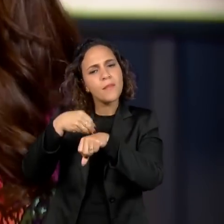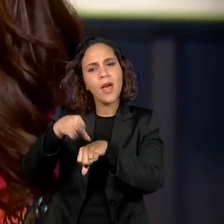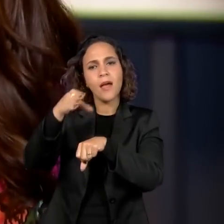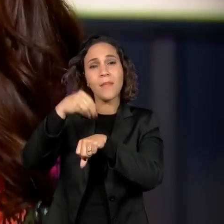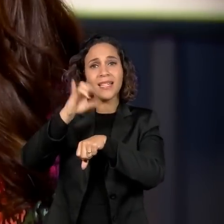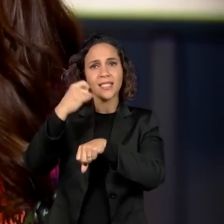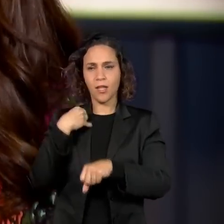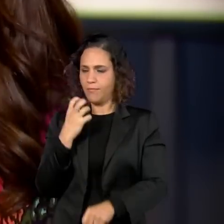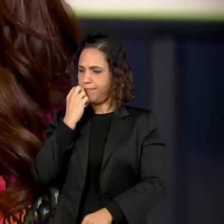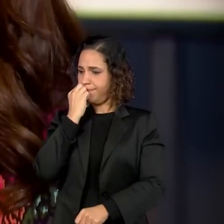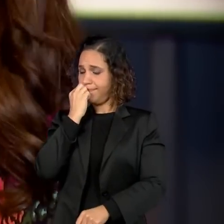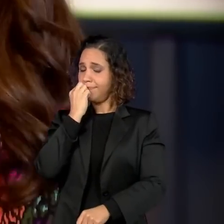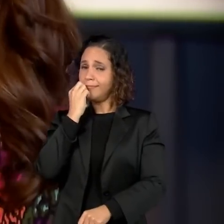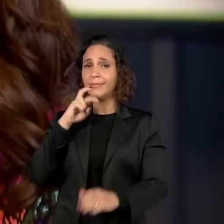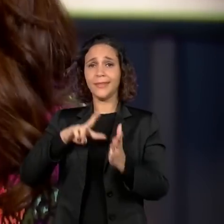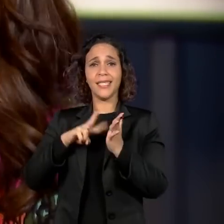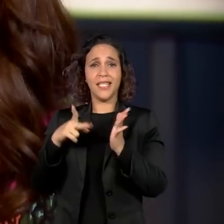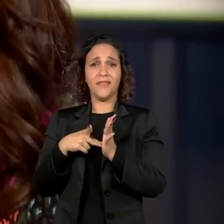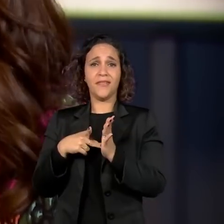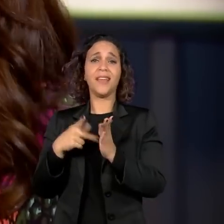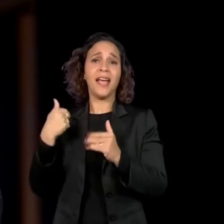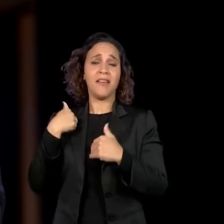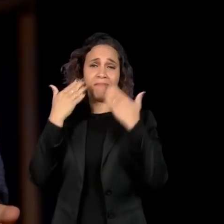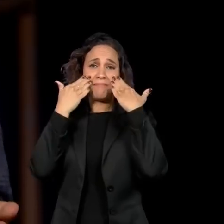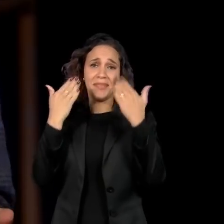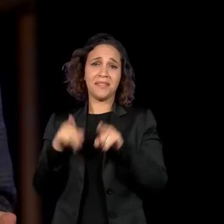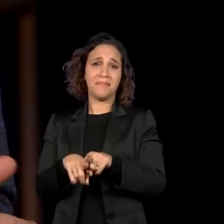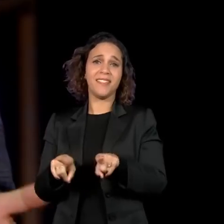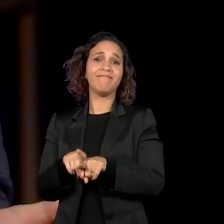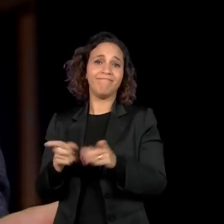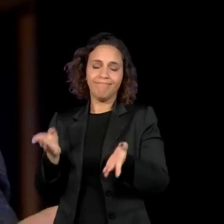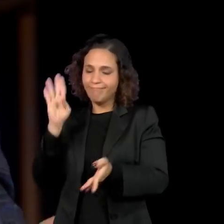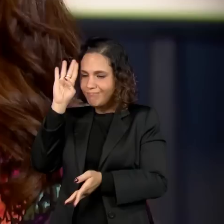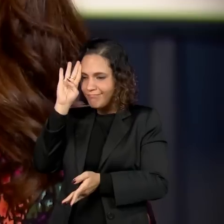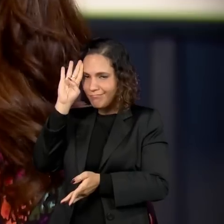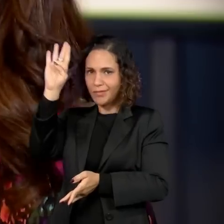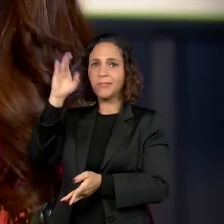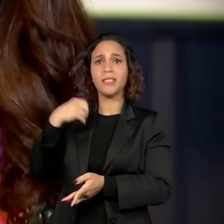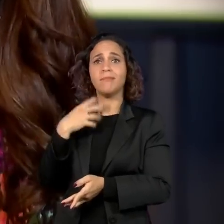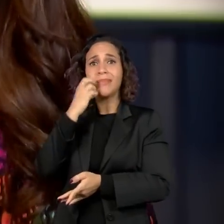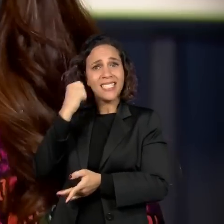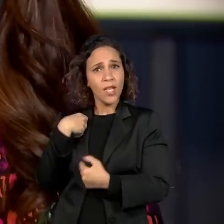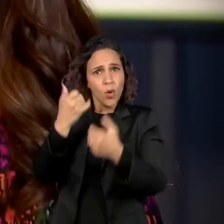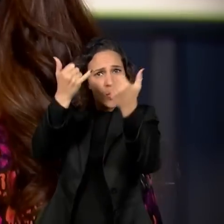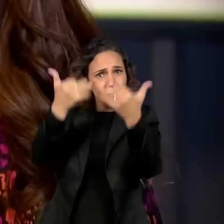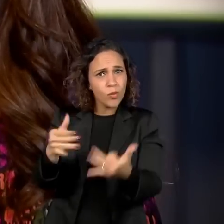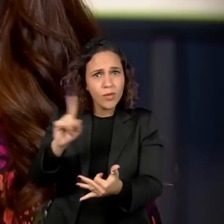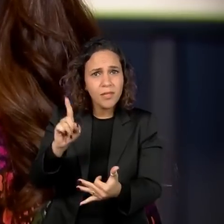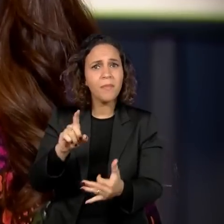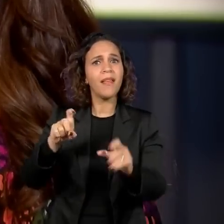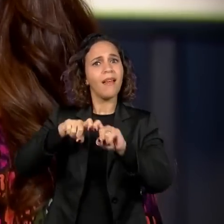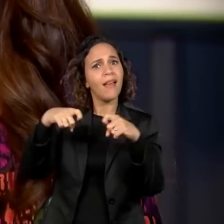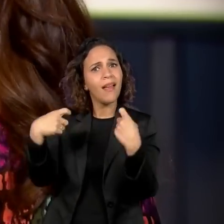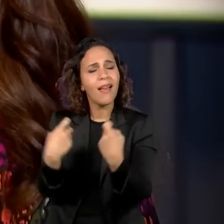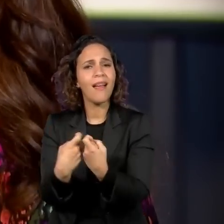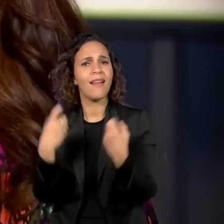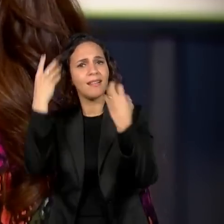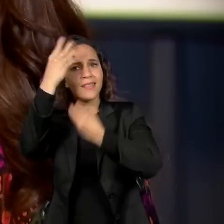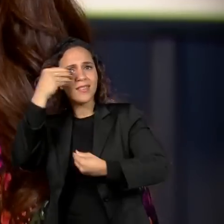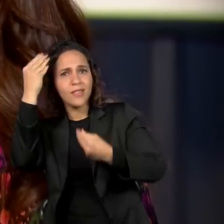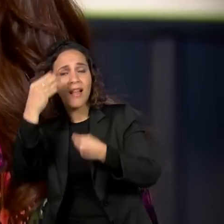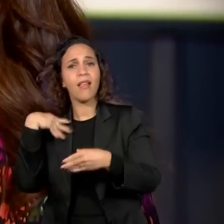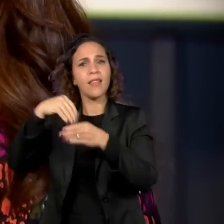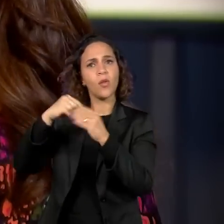gente não diga nada. Ou melhor, inclusive quando a gente... Principalmente. Quando Então, não diz. se eu não falo sobre sexualidade na minha casa, na